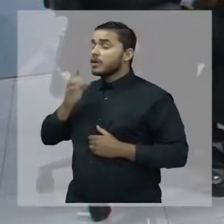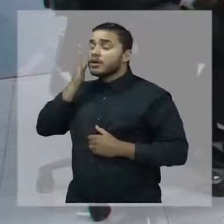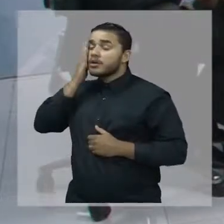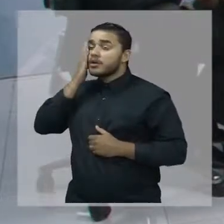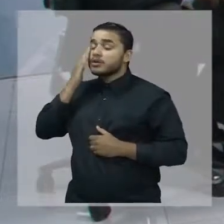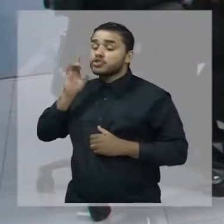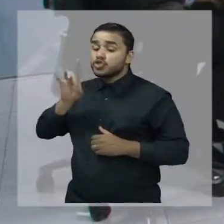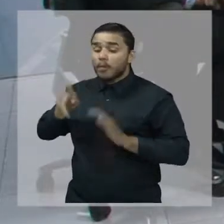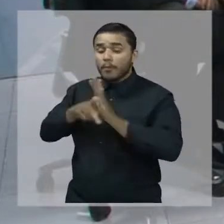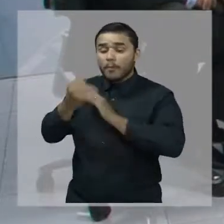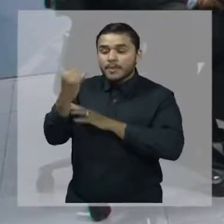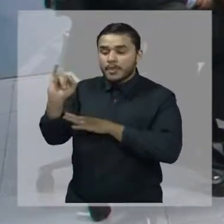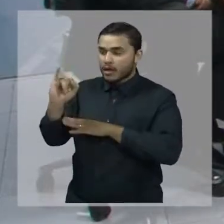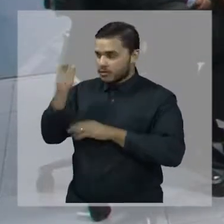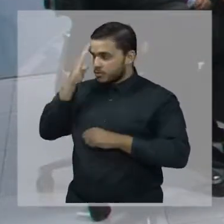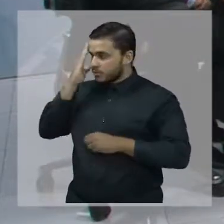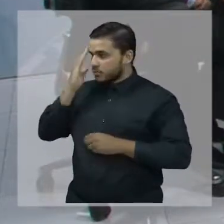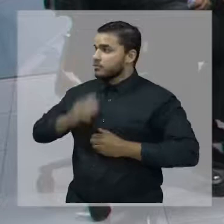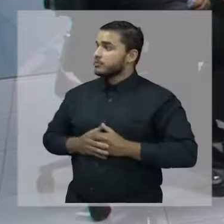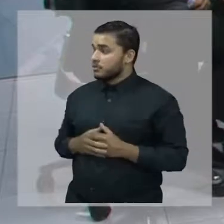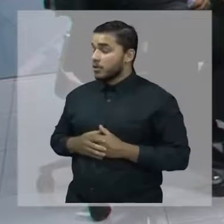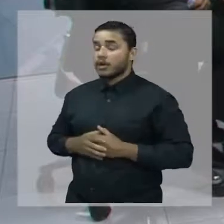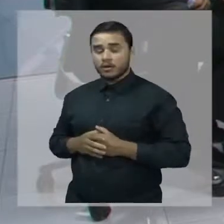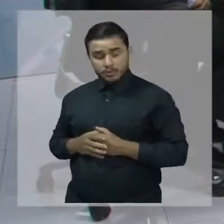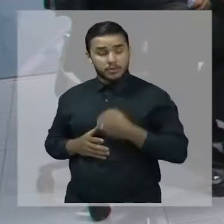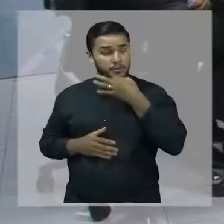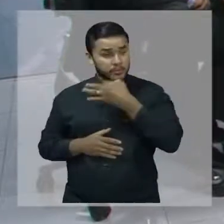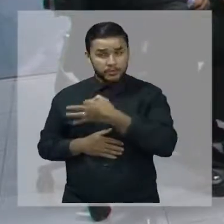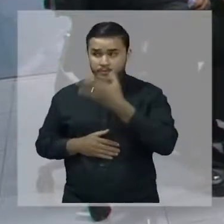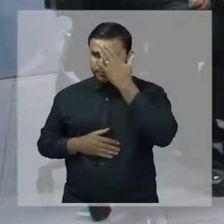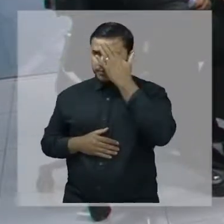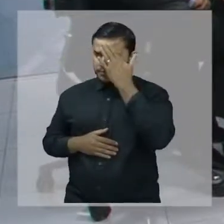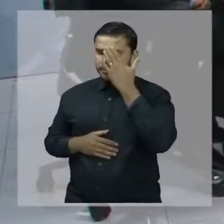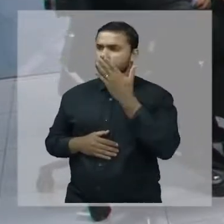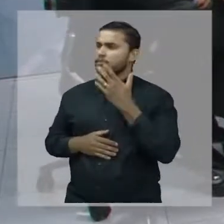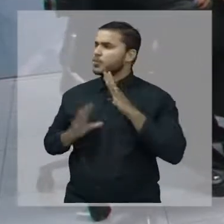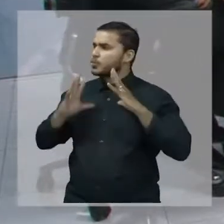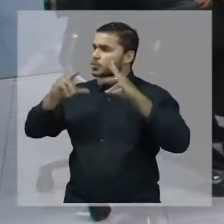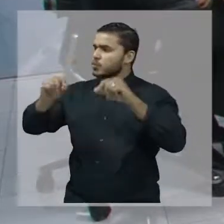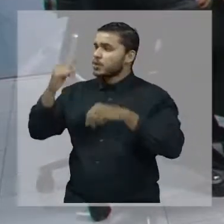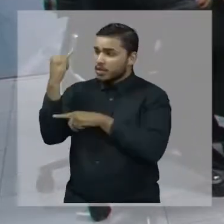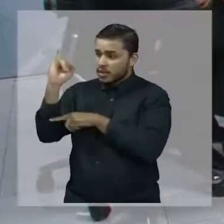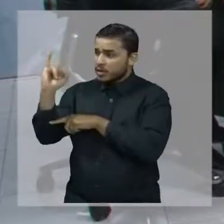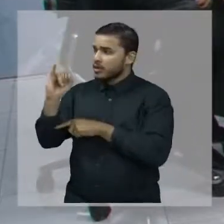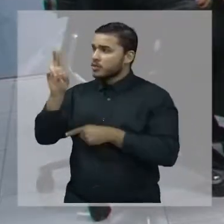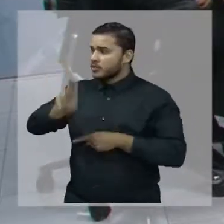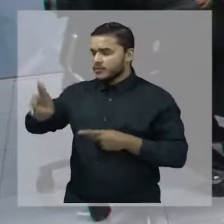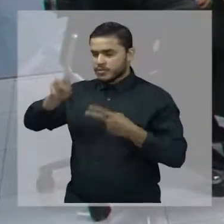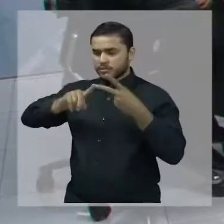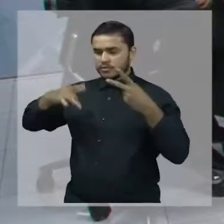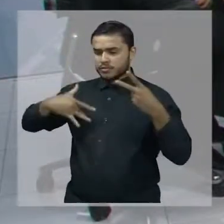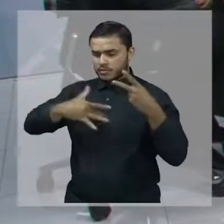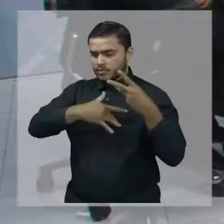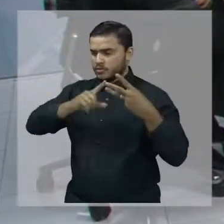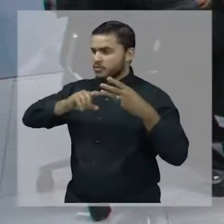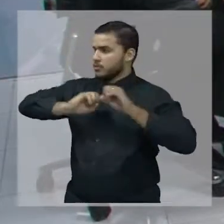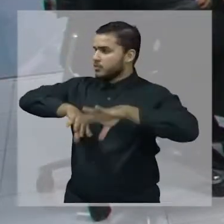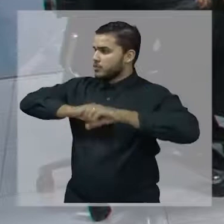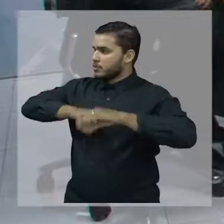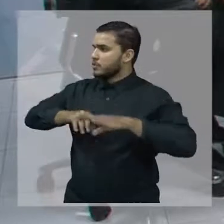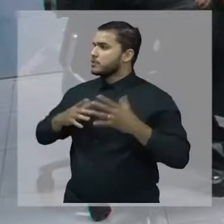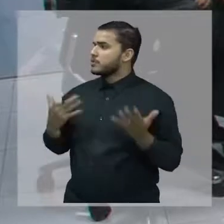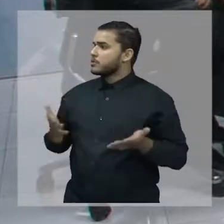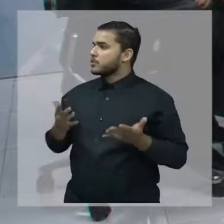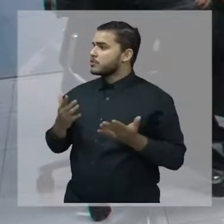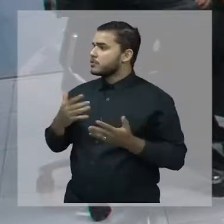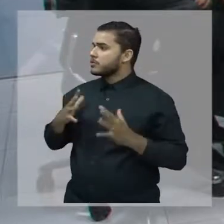ensino público, saúde, educação, tudo isso, Maia, como você sabe. Ou seja, claro, é uma fortíssima presença. Mas diga uma universidade de ponta alemã,